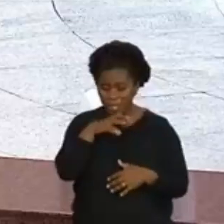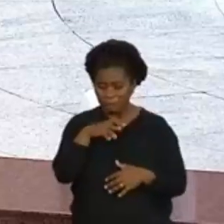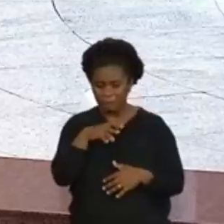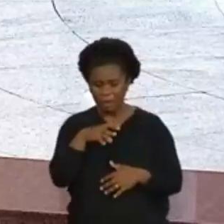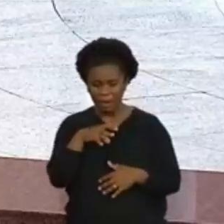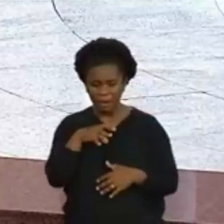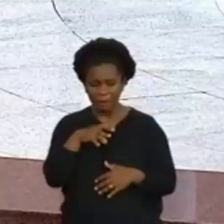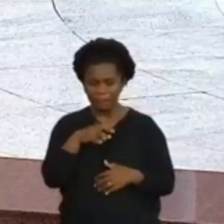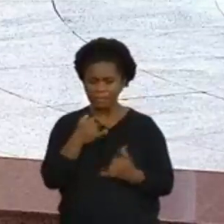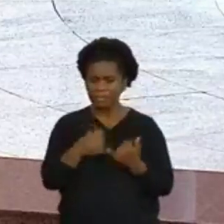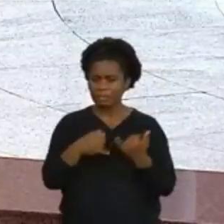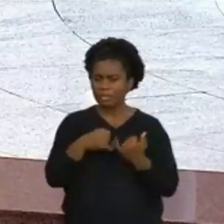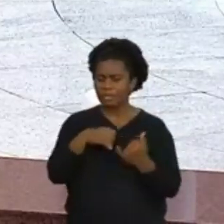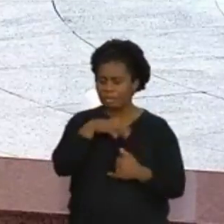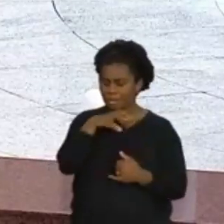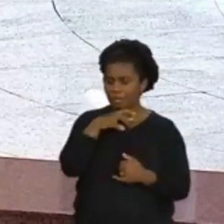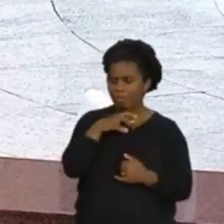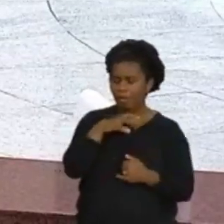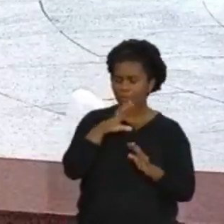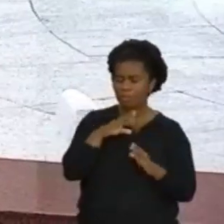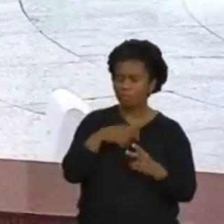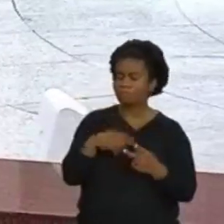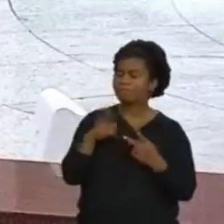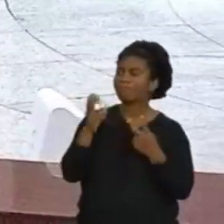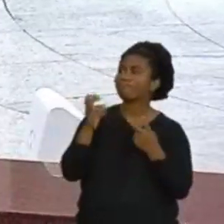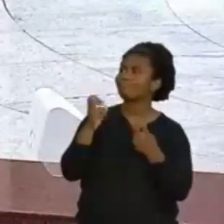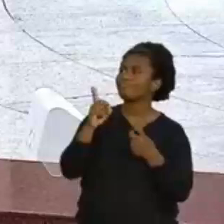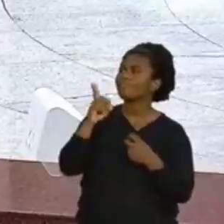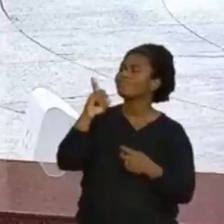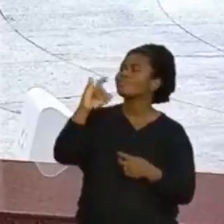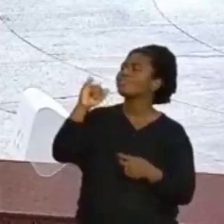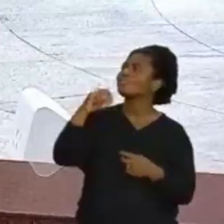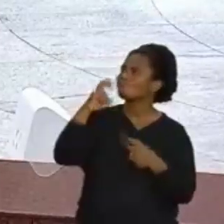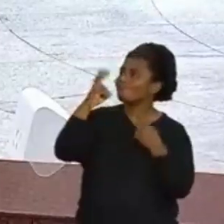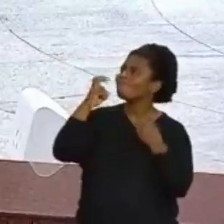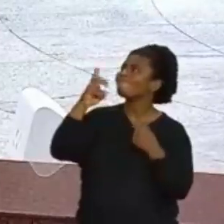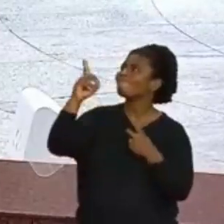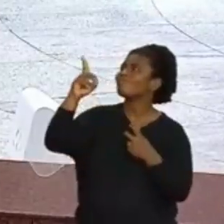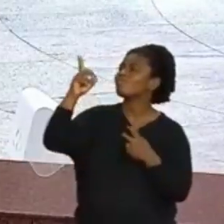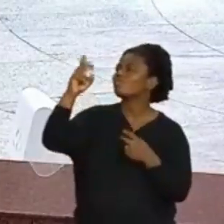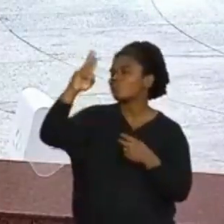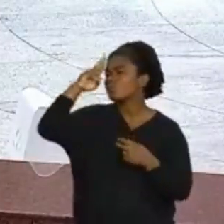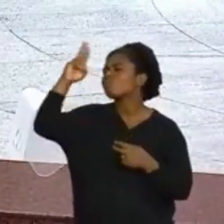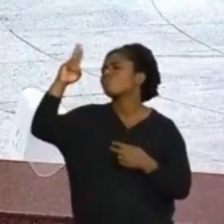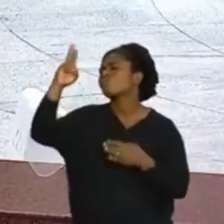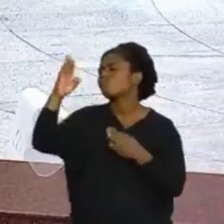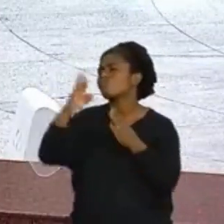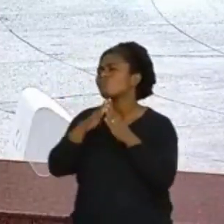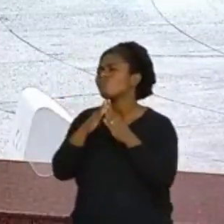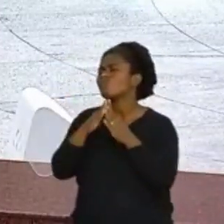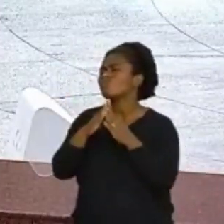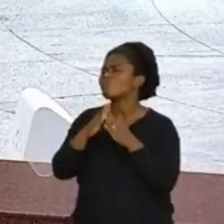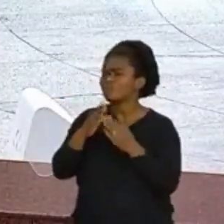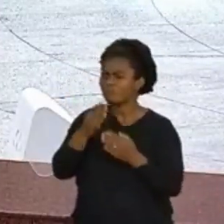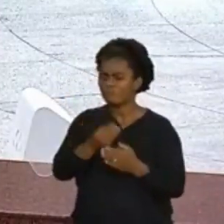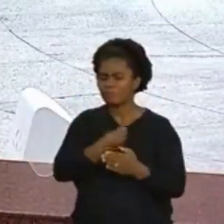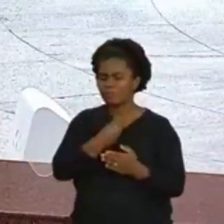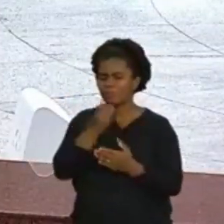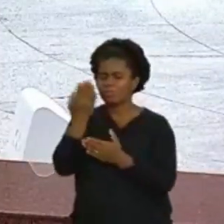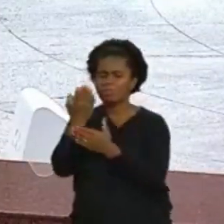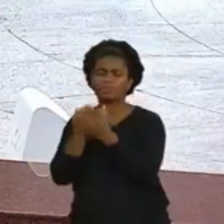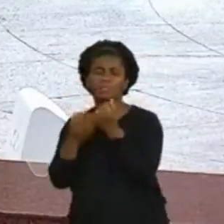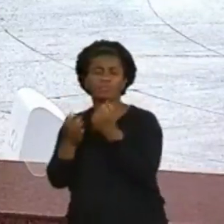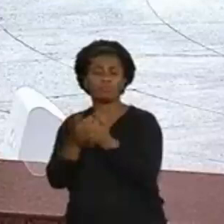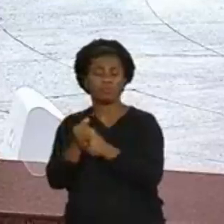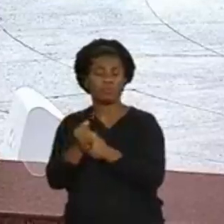vida. Então, antes de qualquer atitude, eu procuro saber se aquilo ali é da vontade de Deus. Se aquilo